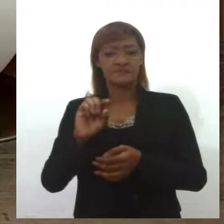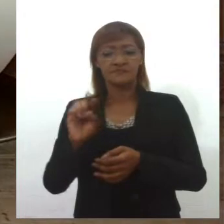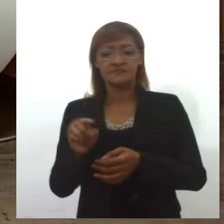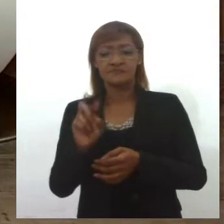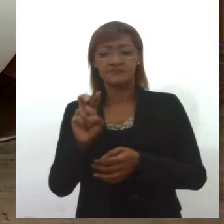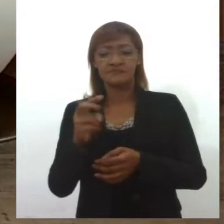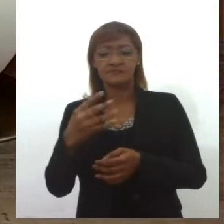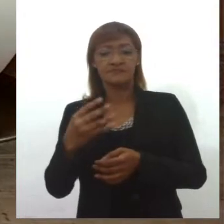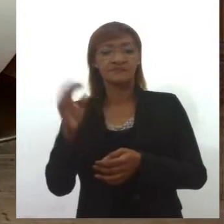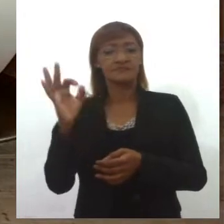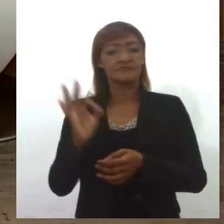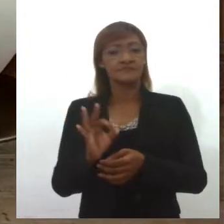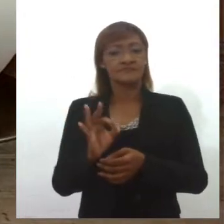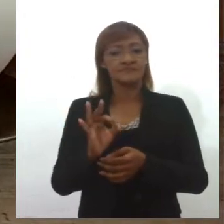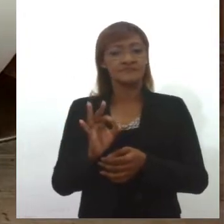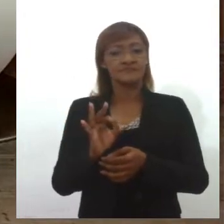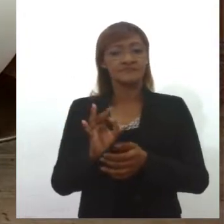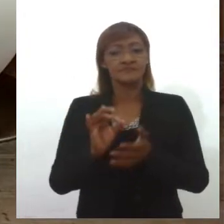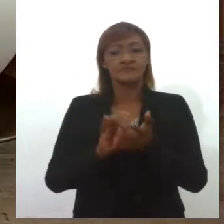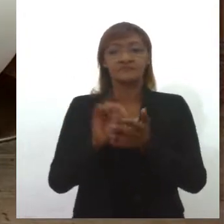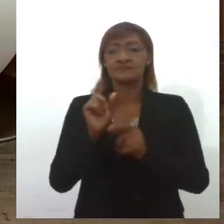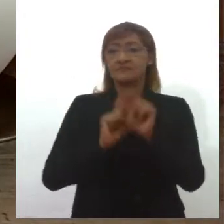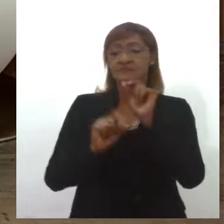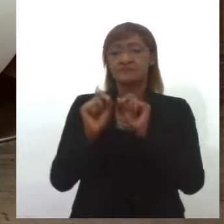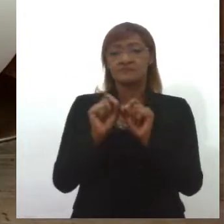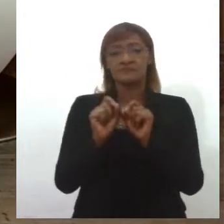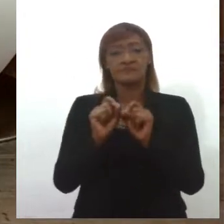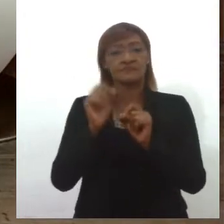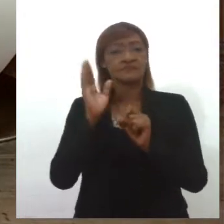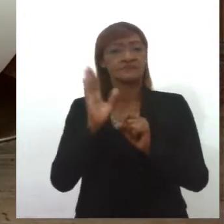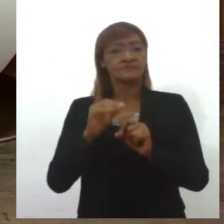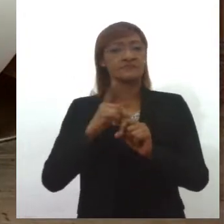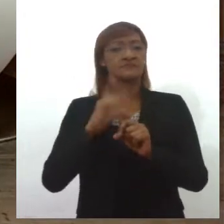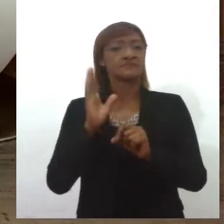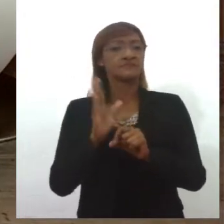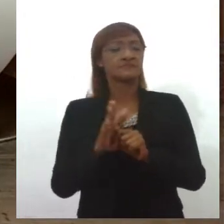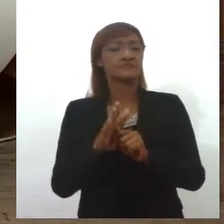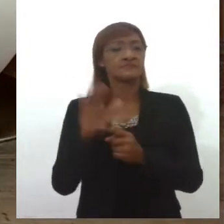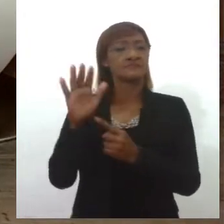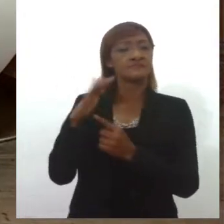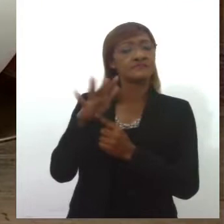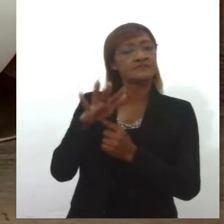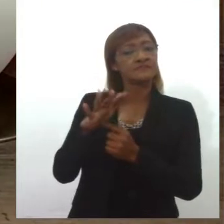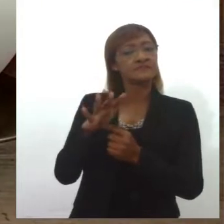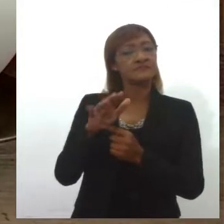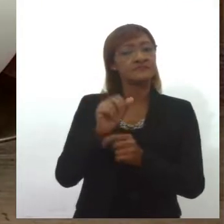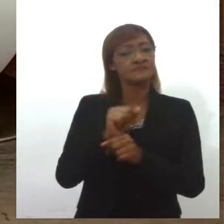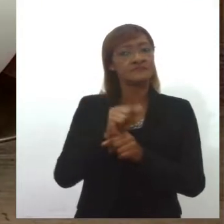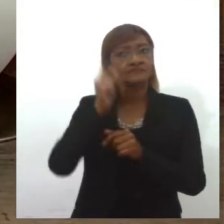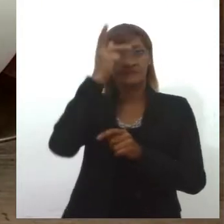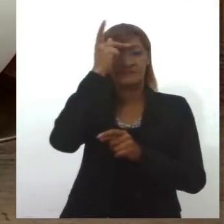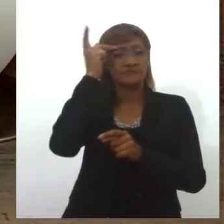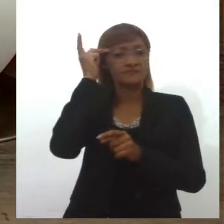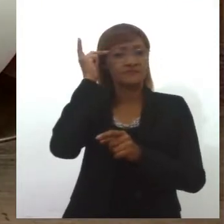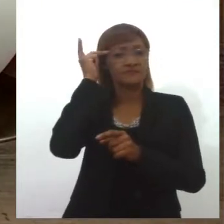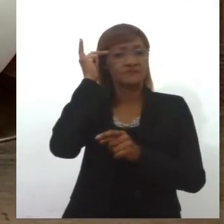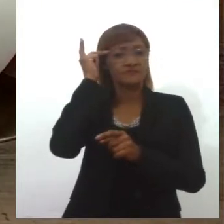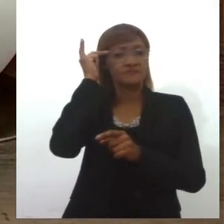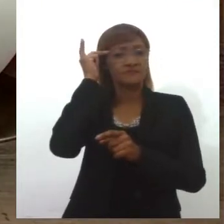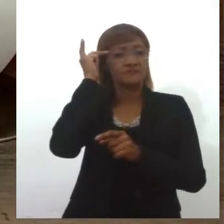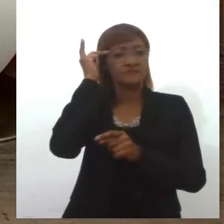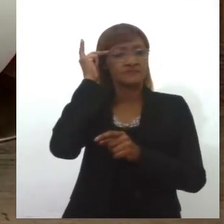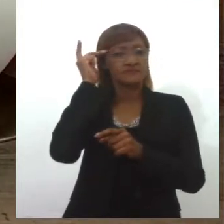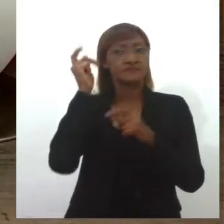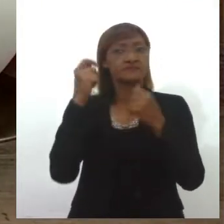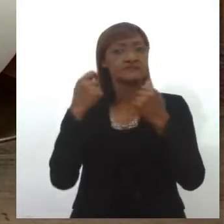0,54%. É realmente, e aí o impacto é mais doloroso porque lá na cesta básica é onde as pessoas precisam, tem necessidade de se